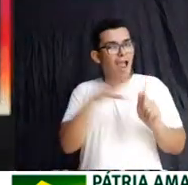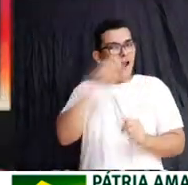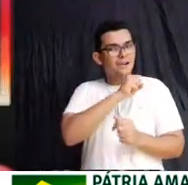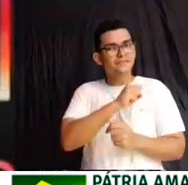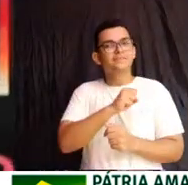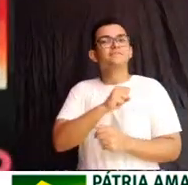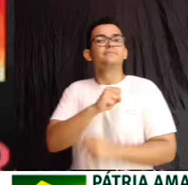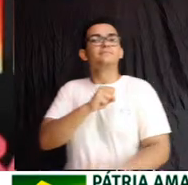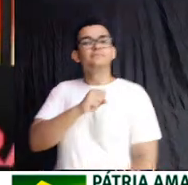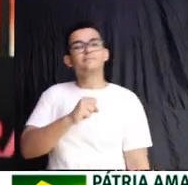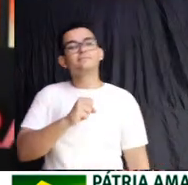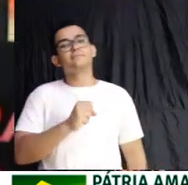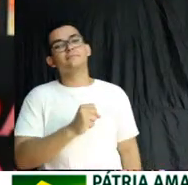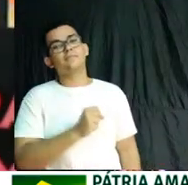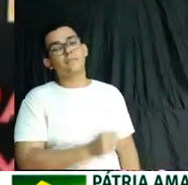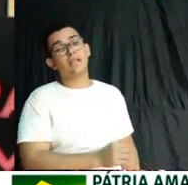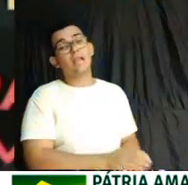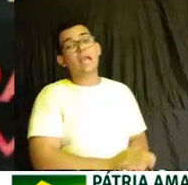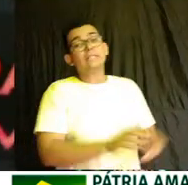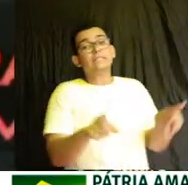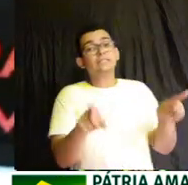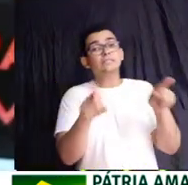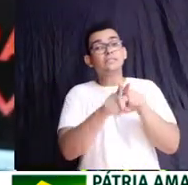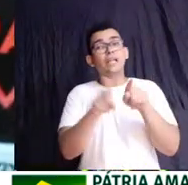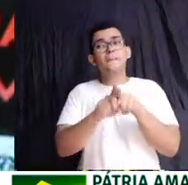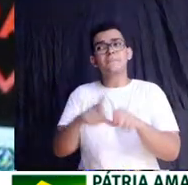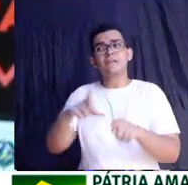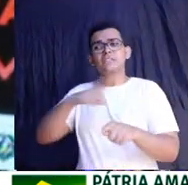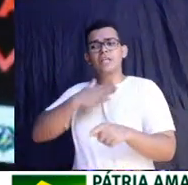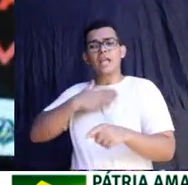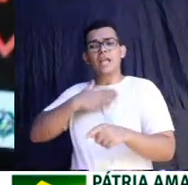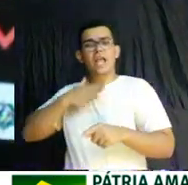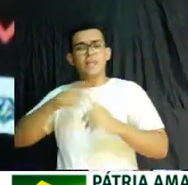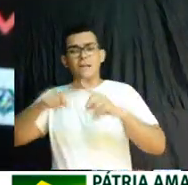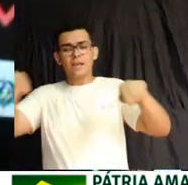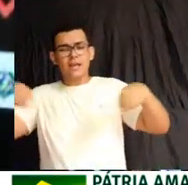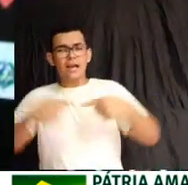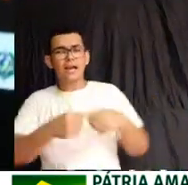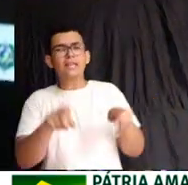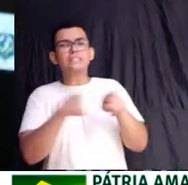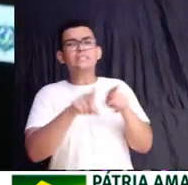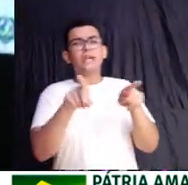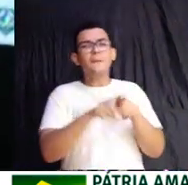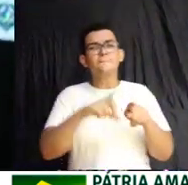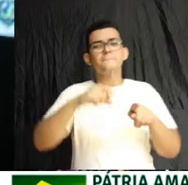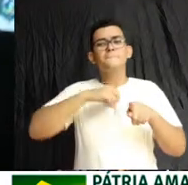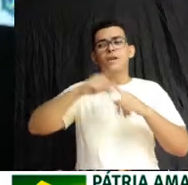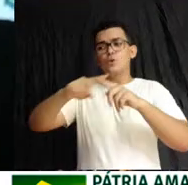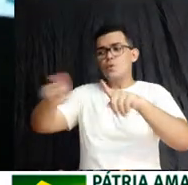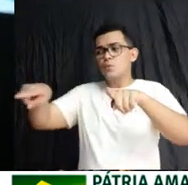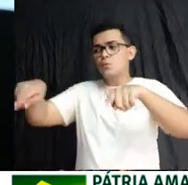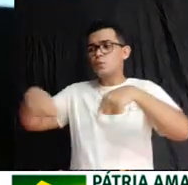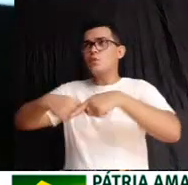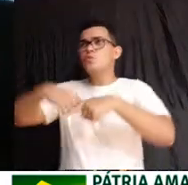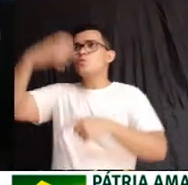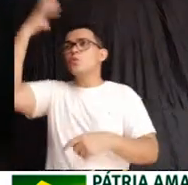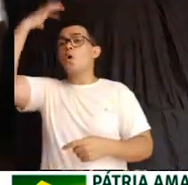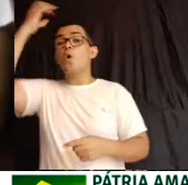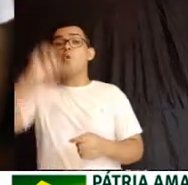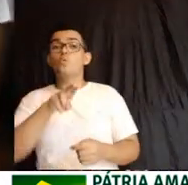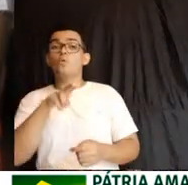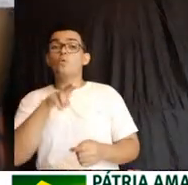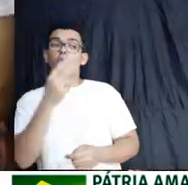vou. Foi no sofá, na sala, na rede armada, dentro do banheiro, embaixo do chuveiro, ou na sua